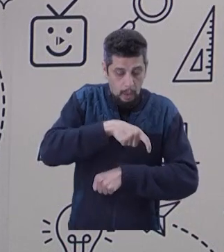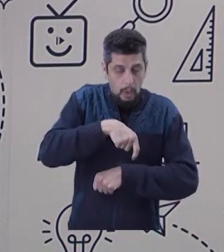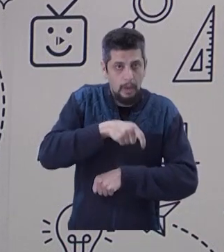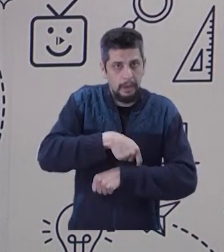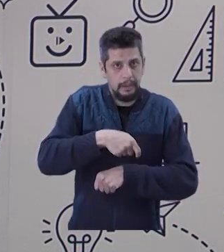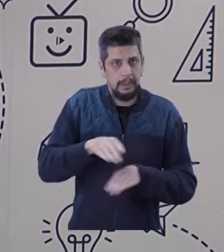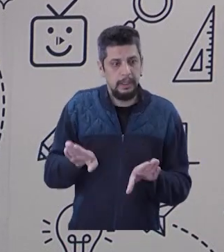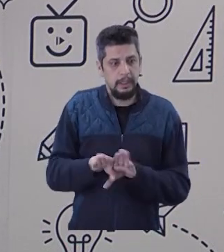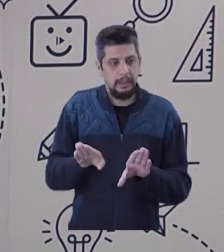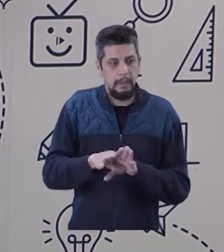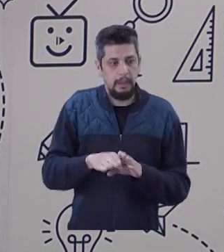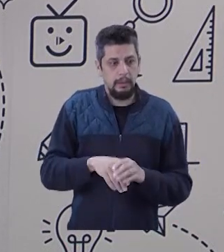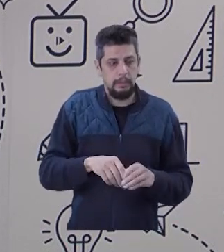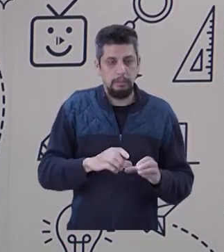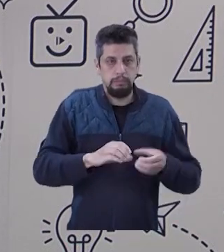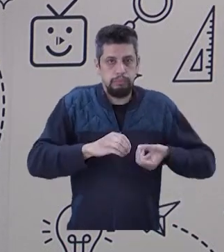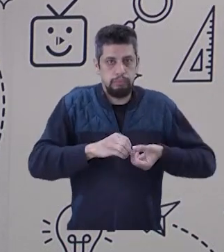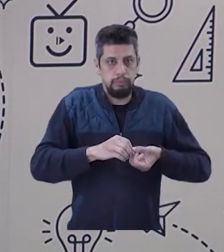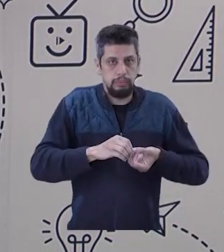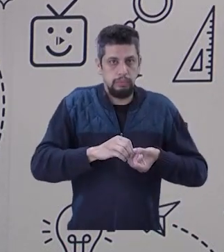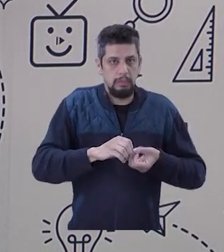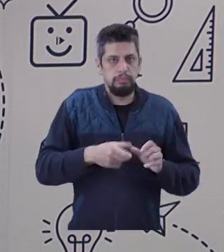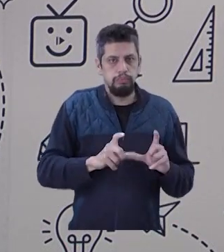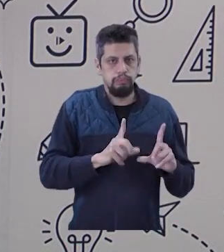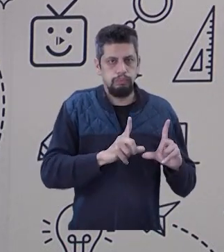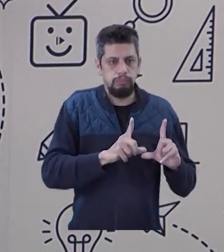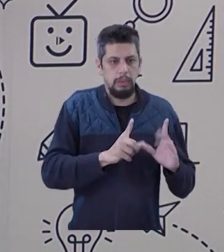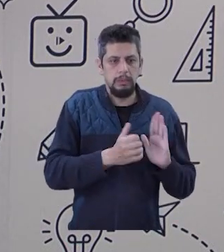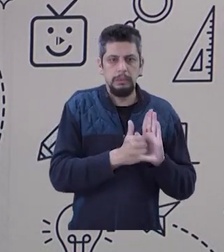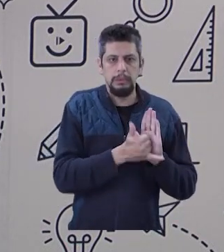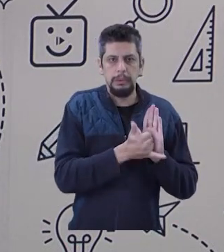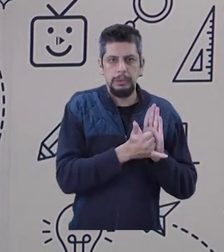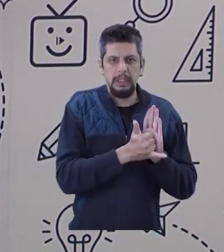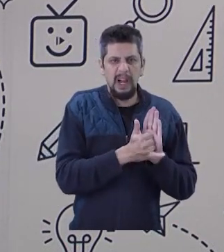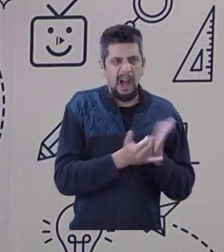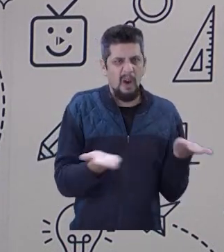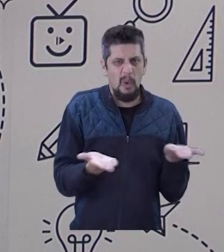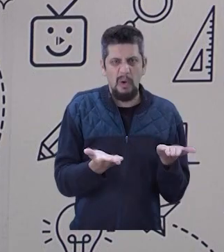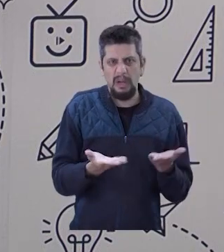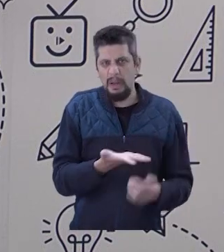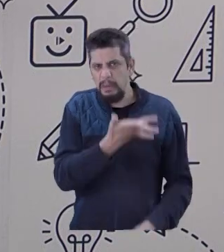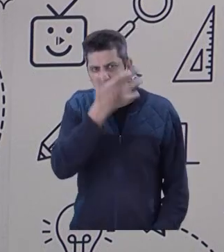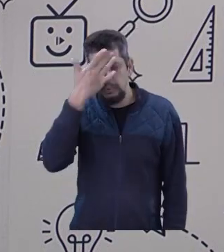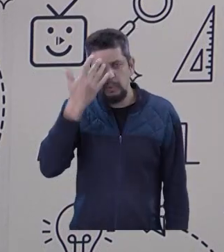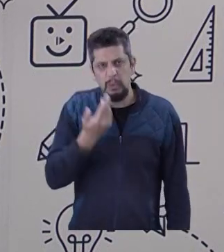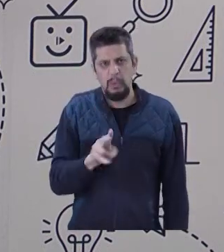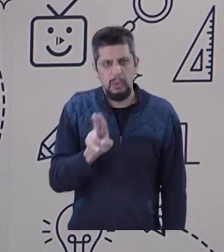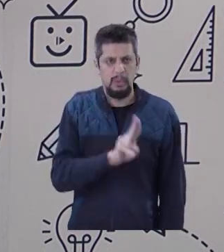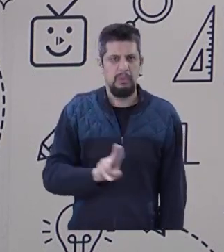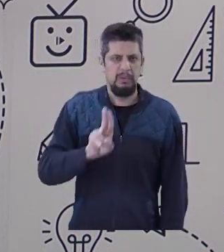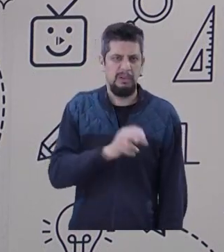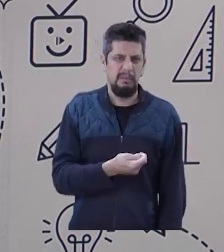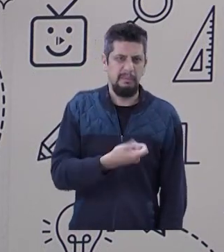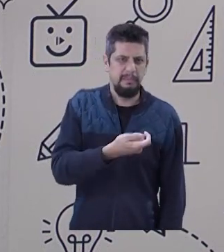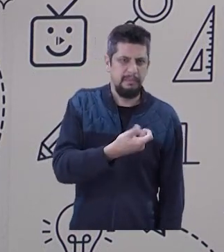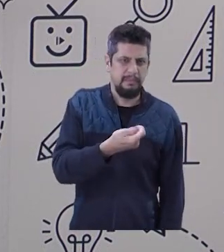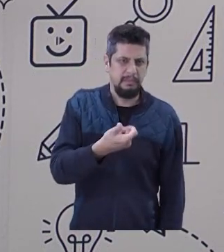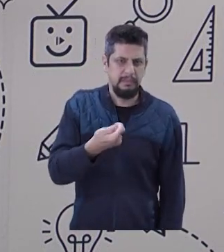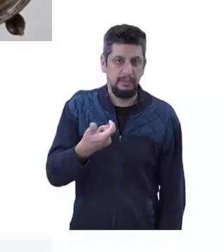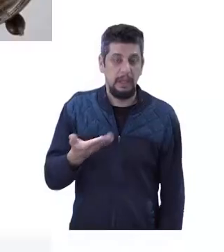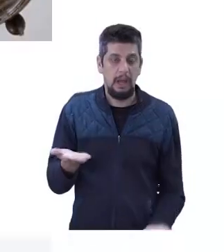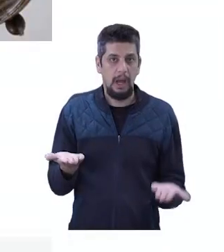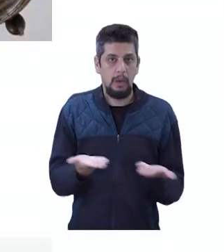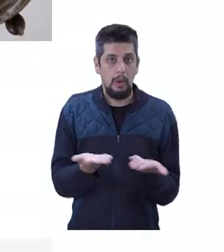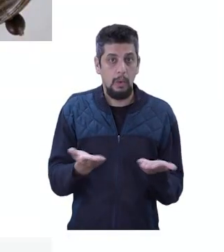Celular. E o despertador. Nós trouxemos que era, também. É, que era, é uma coisa que hoje a gente quase não utiliza mais, né, professora? Porque a